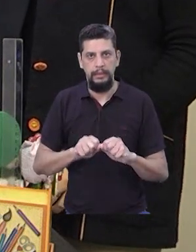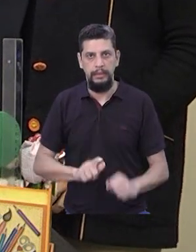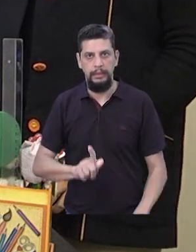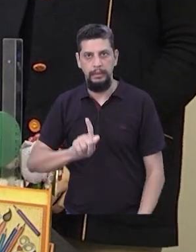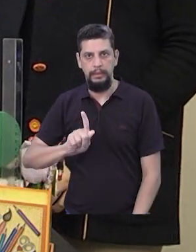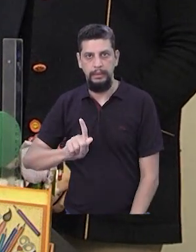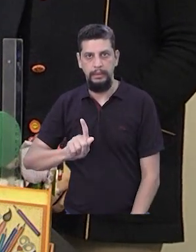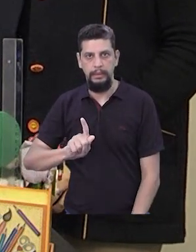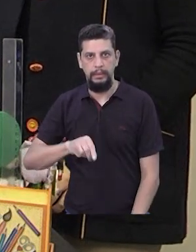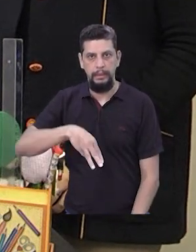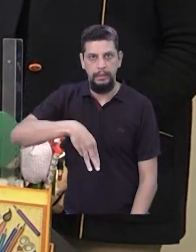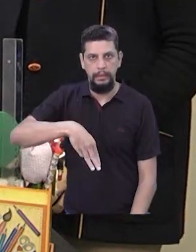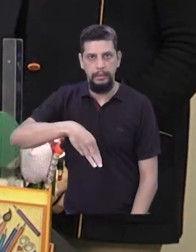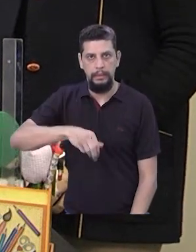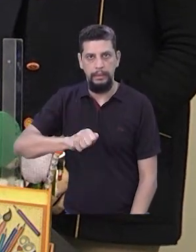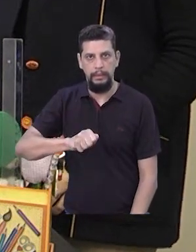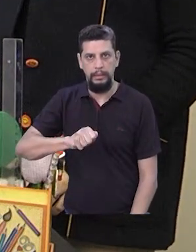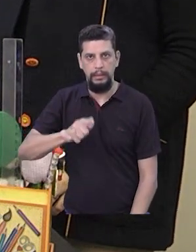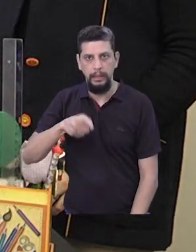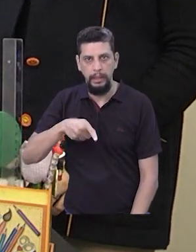G.